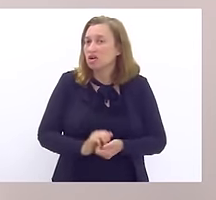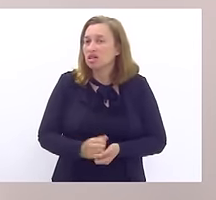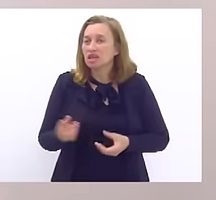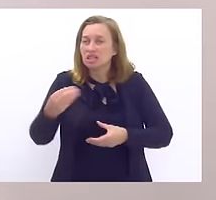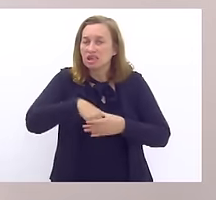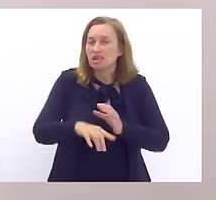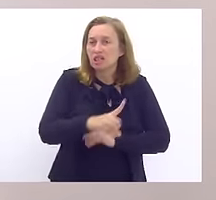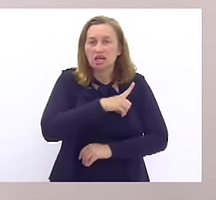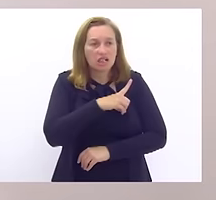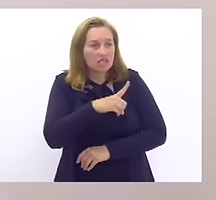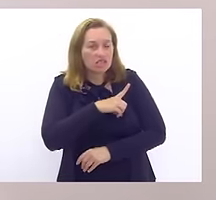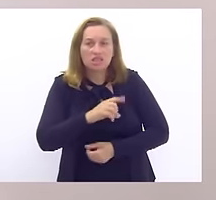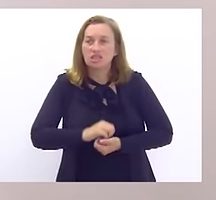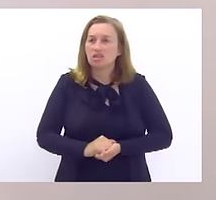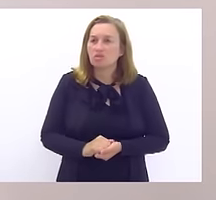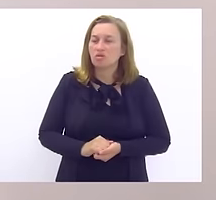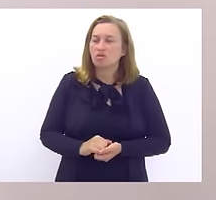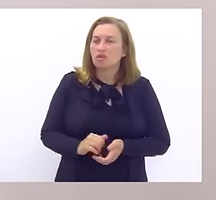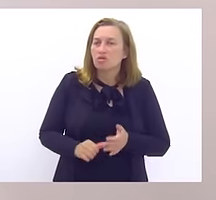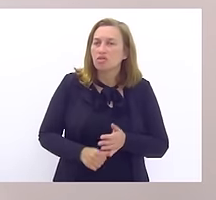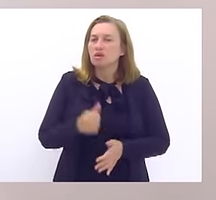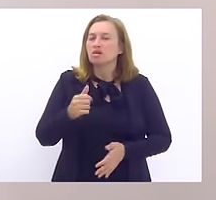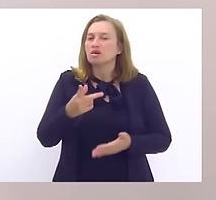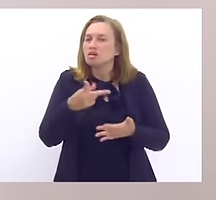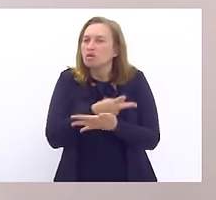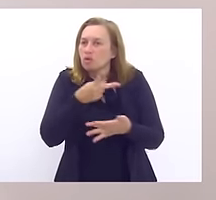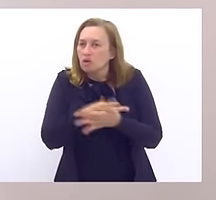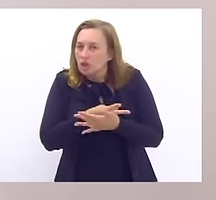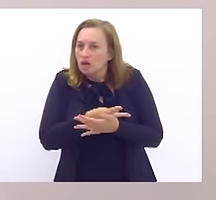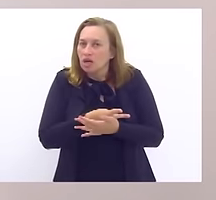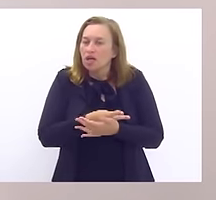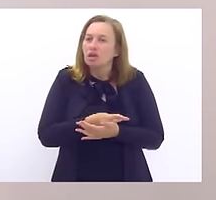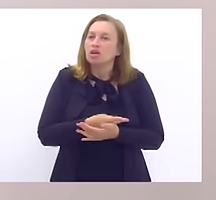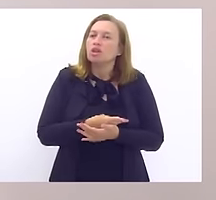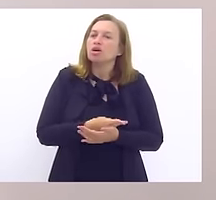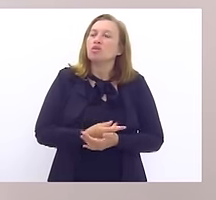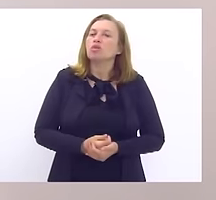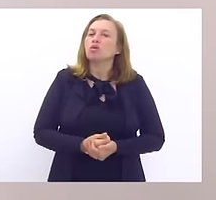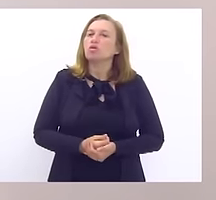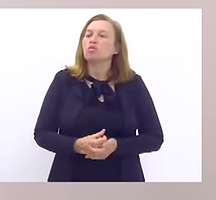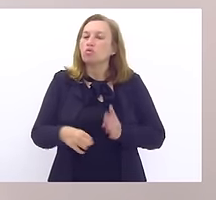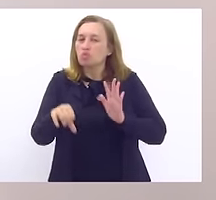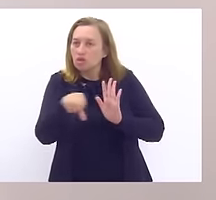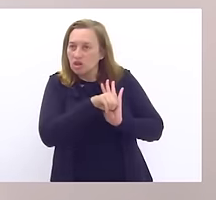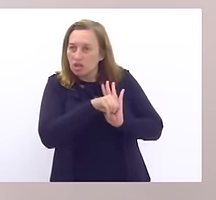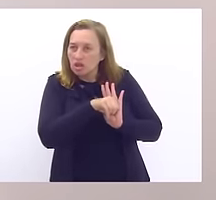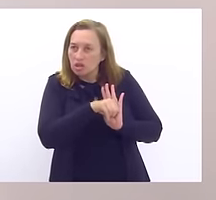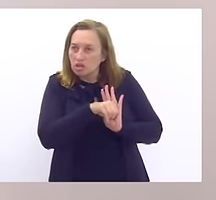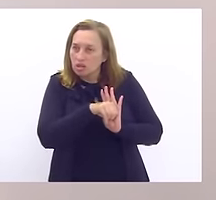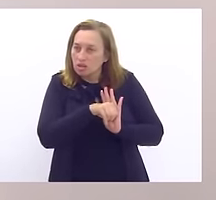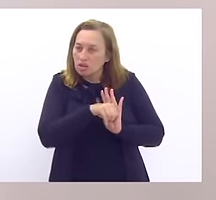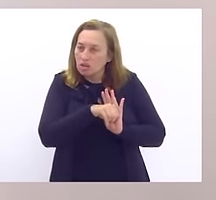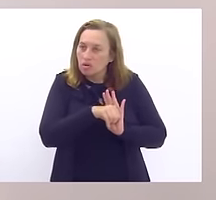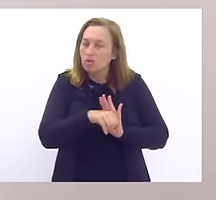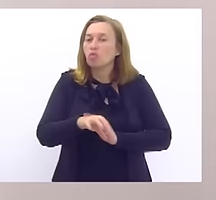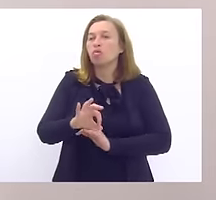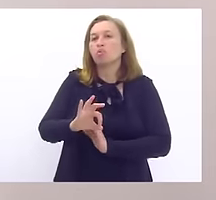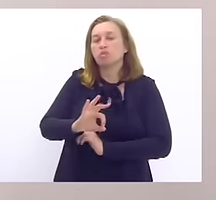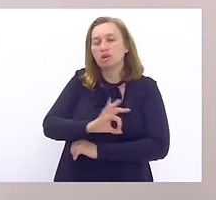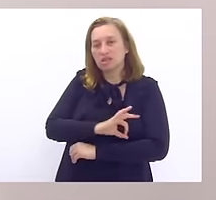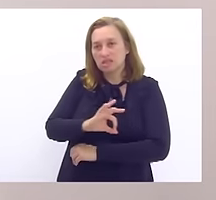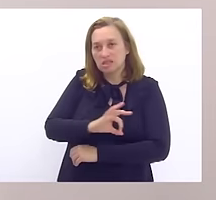na delegacia uma vez constatada uma ir adulteração um crime a autoridade policial